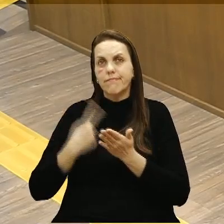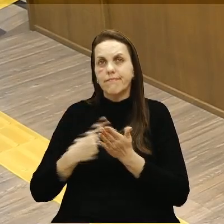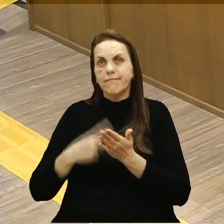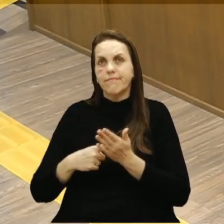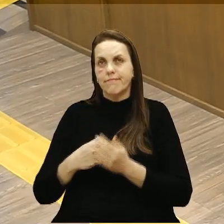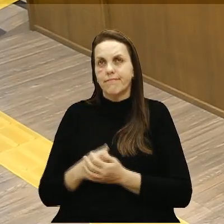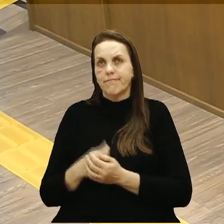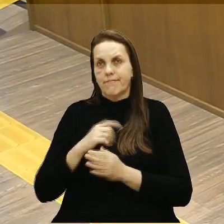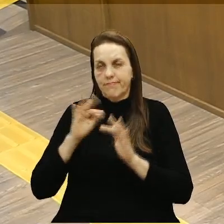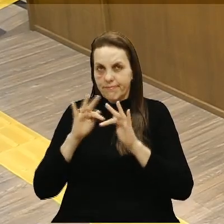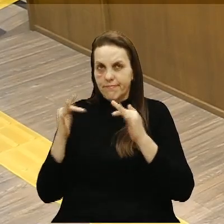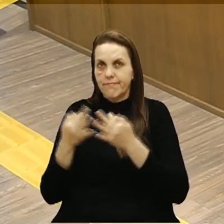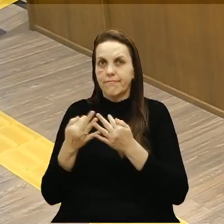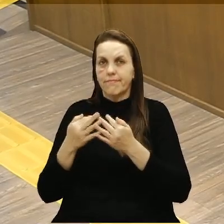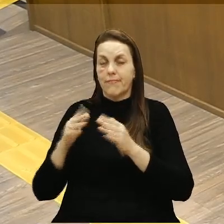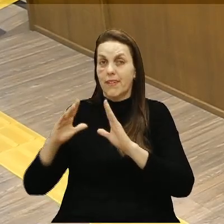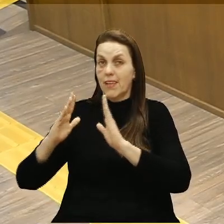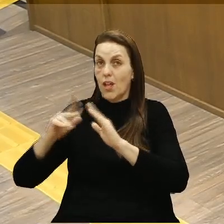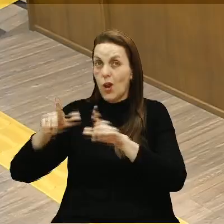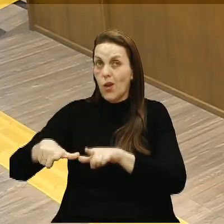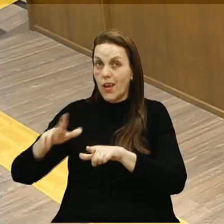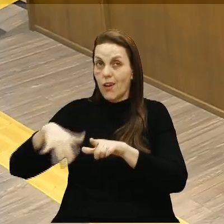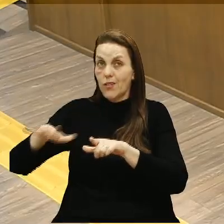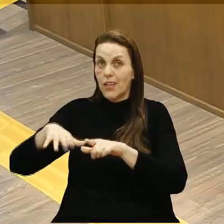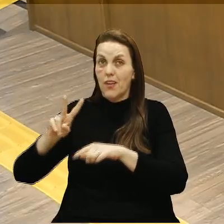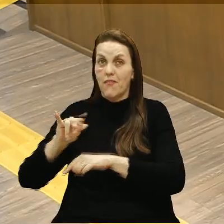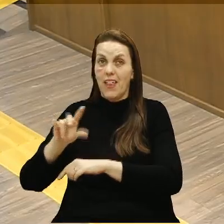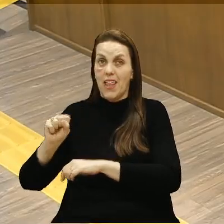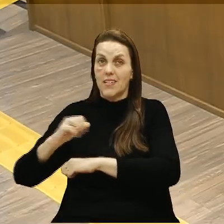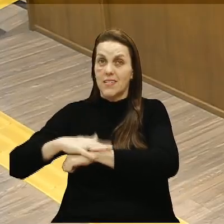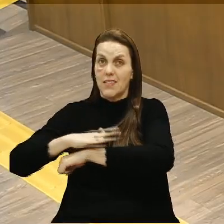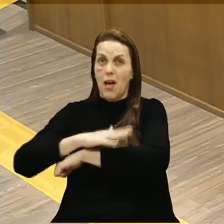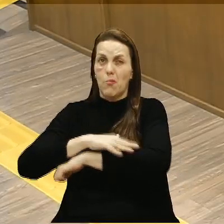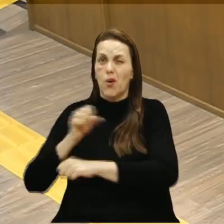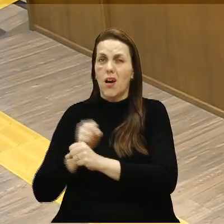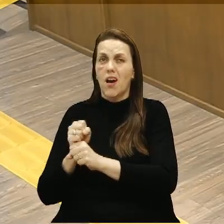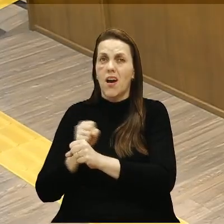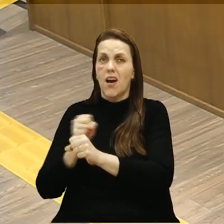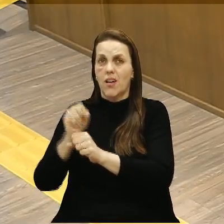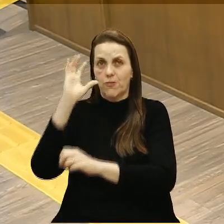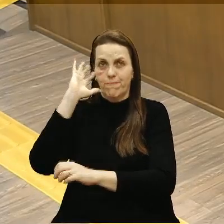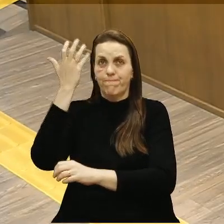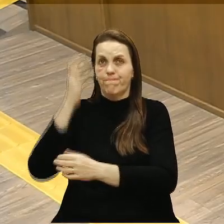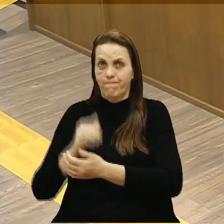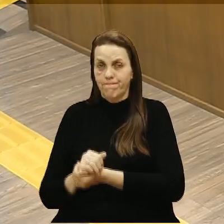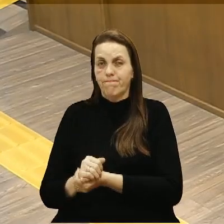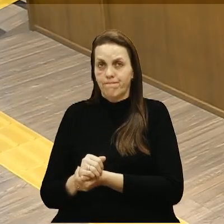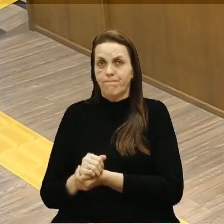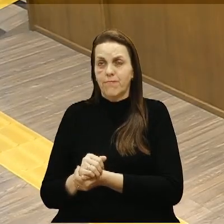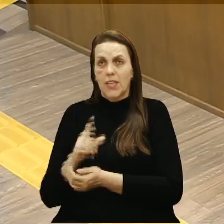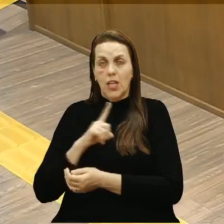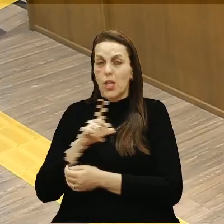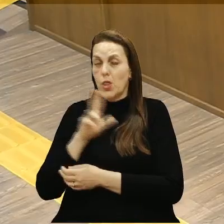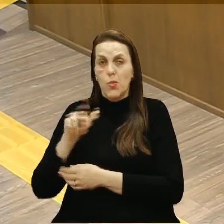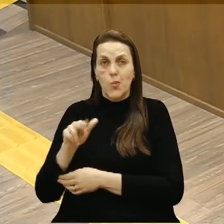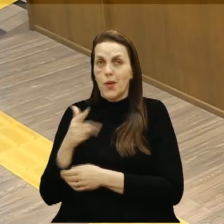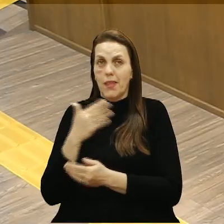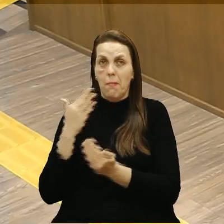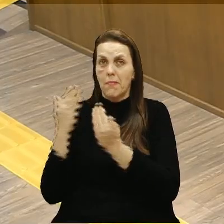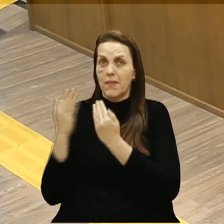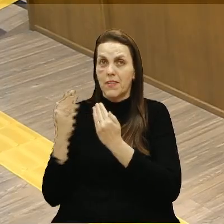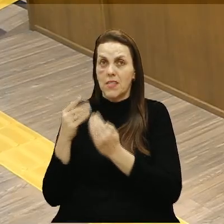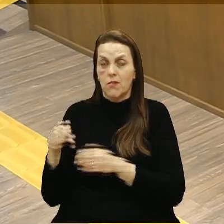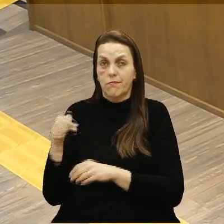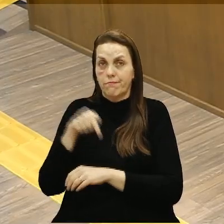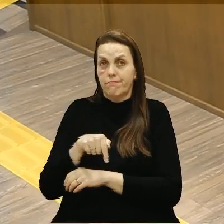acordo com as famílias da Vila Sapo que há anos passam por aquela situação e, novamente, mais uma vez, não há previsão se o